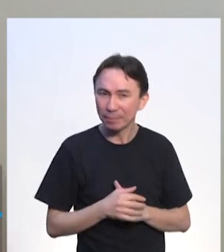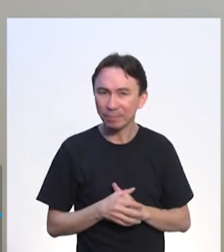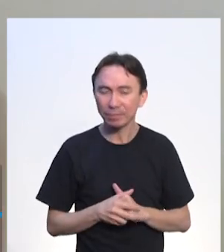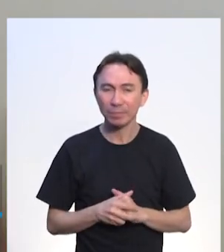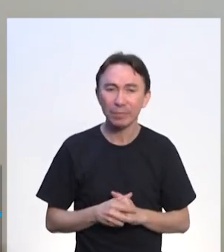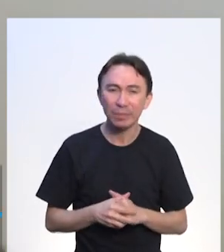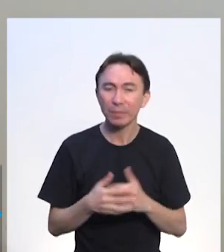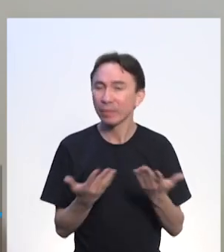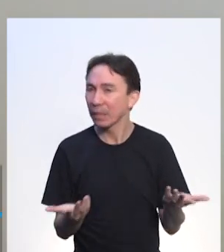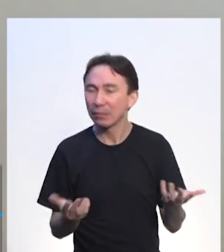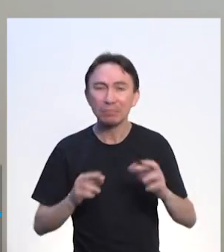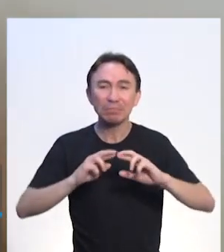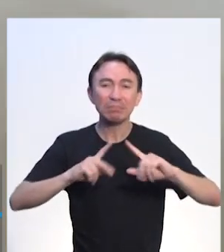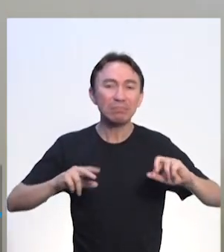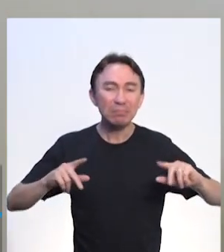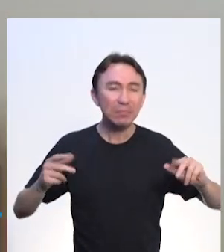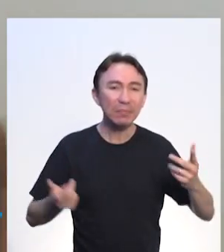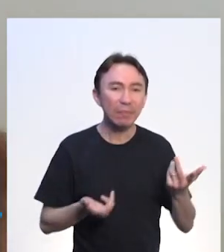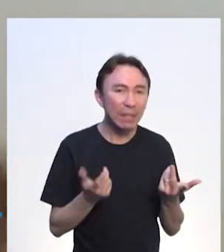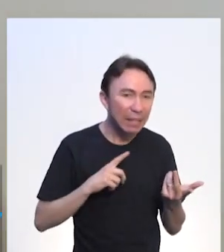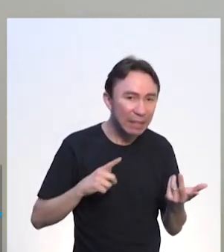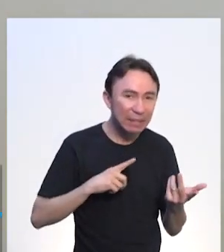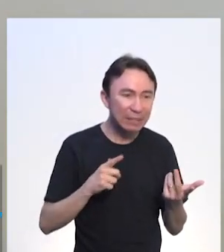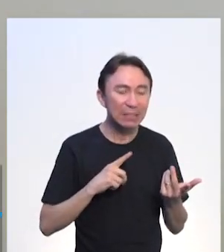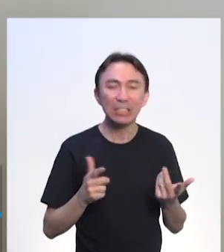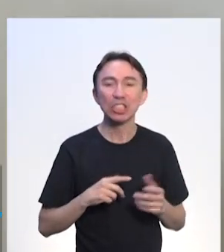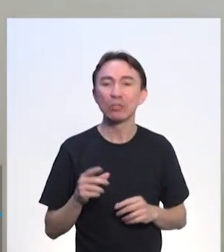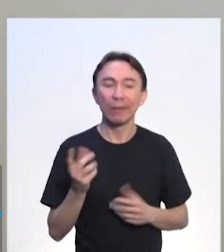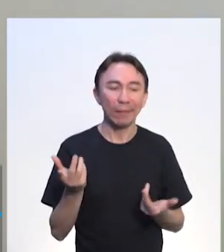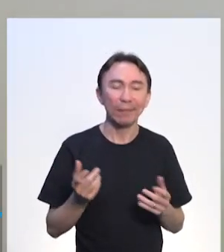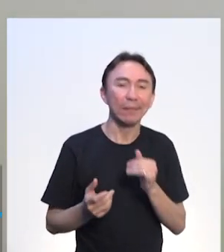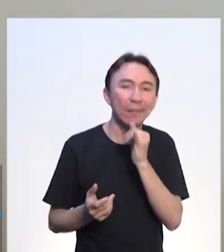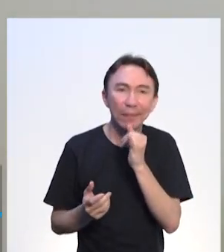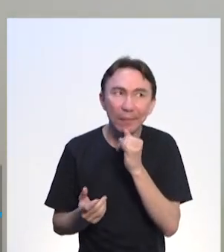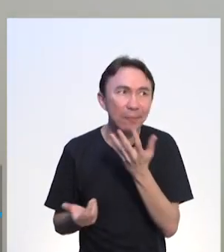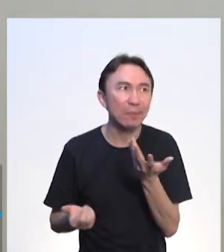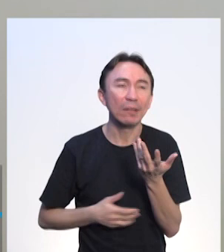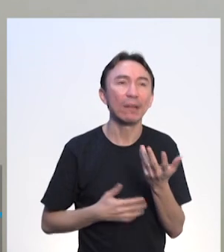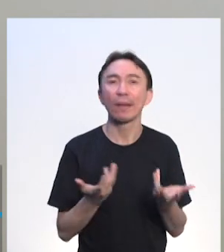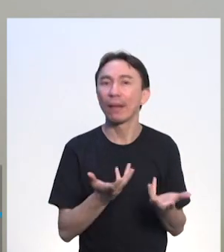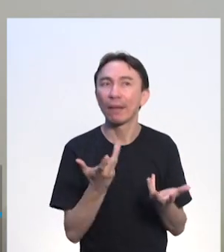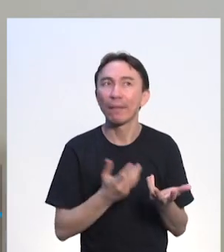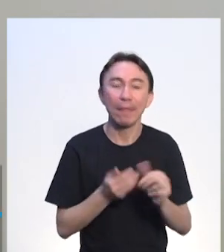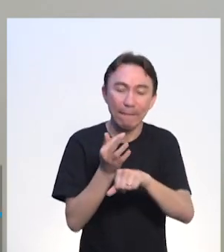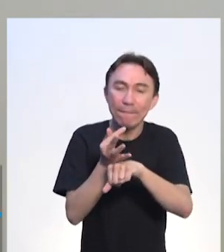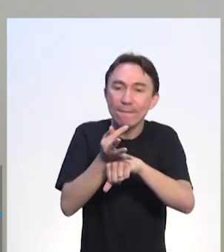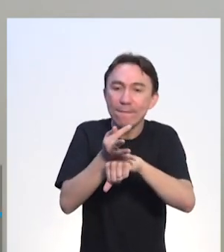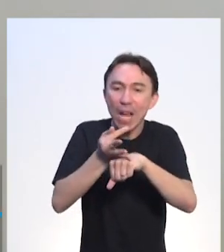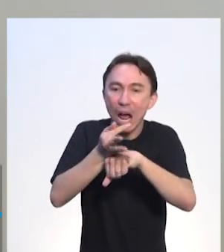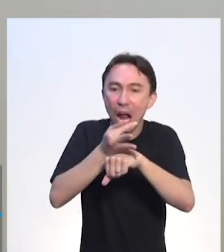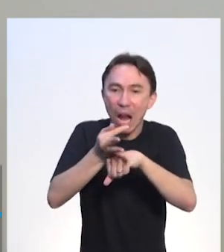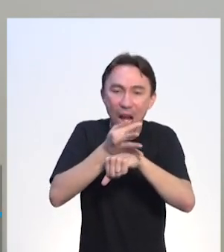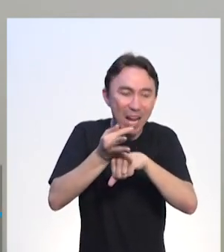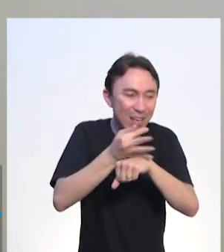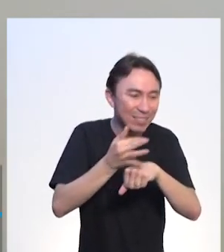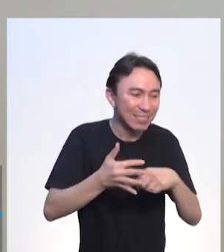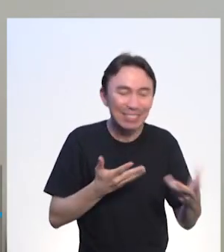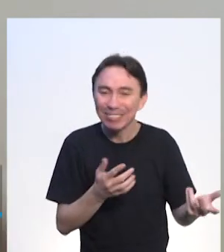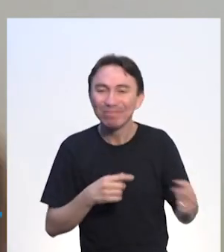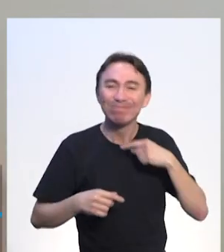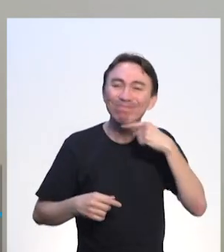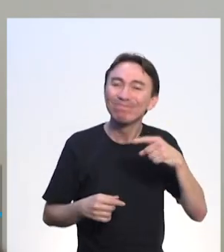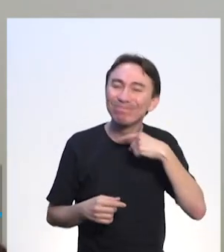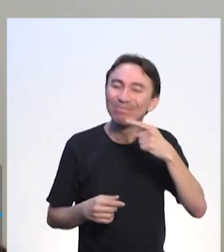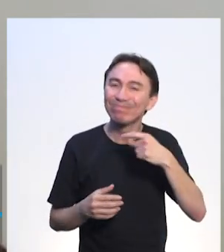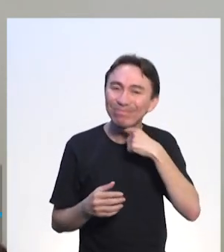de benefícios que permitam que ele deixe de trabalhar para tirar uma férias de um mês. Então, é importante a gente entender que o